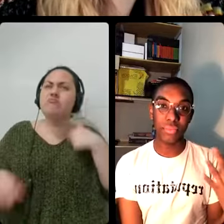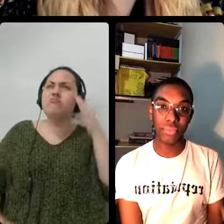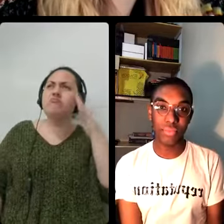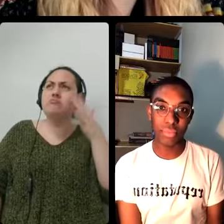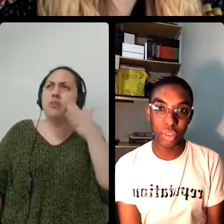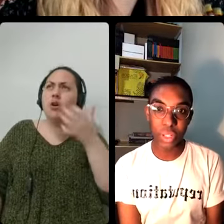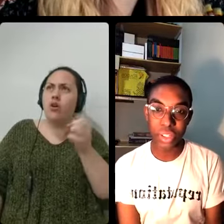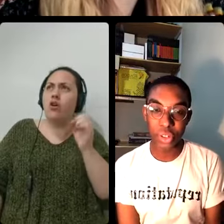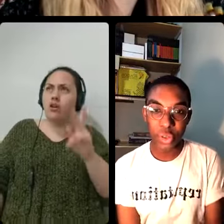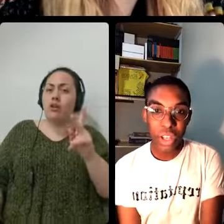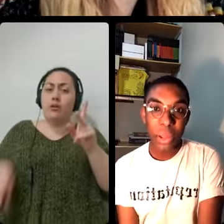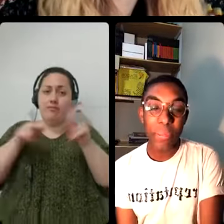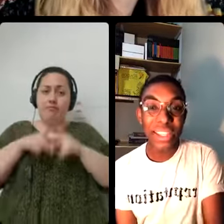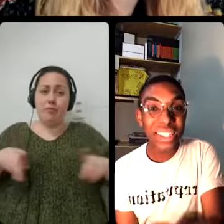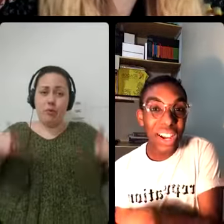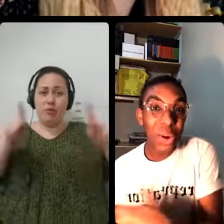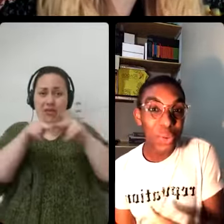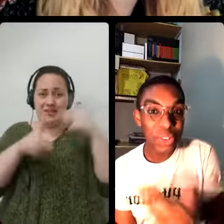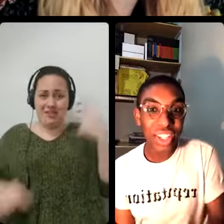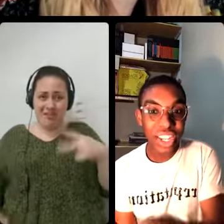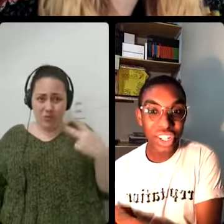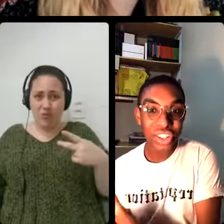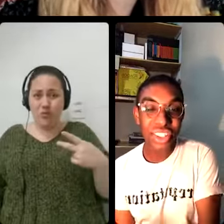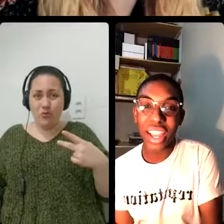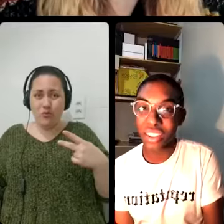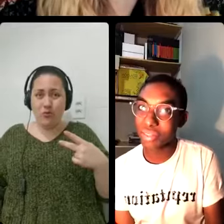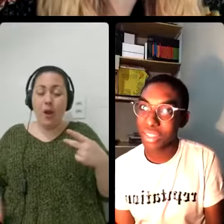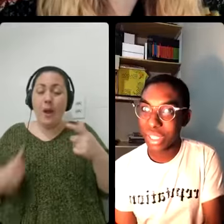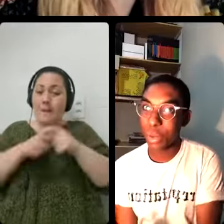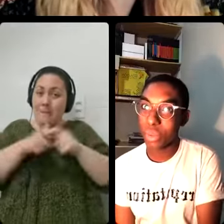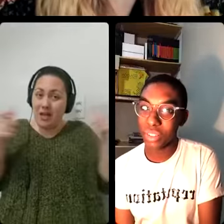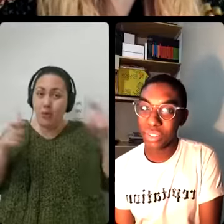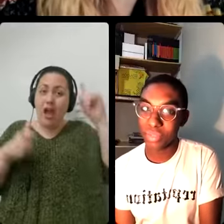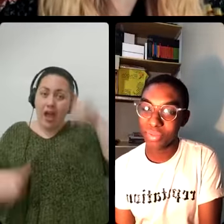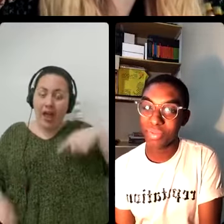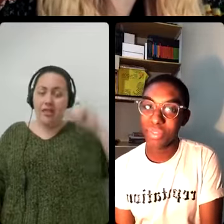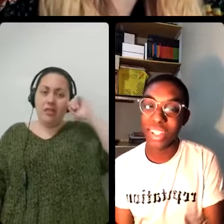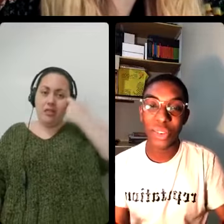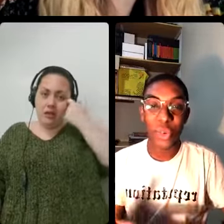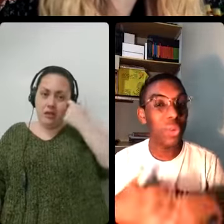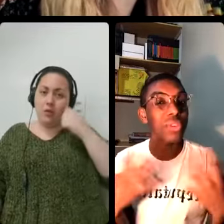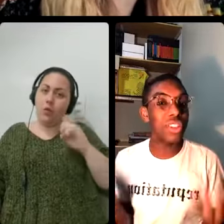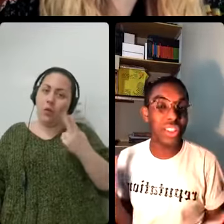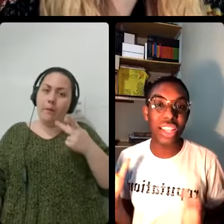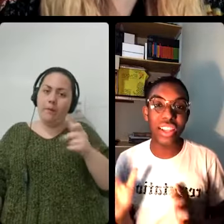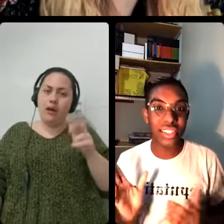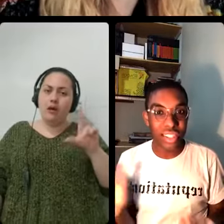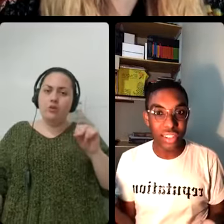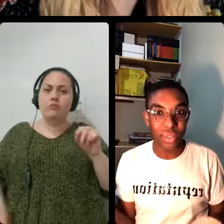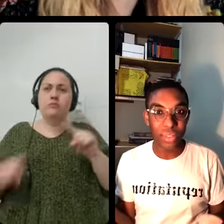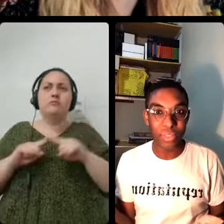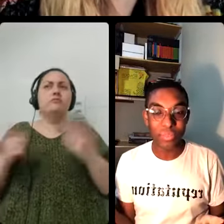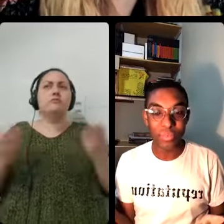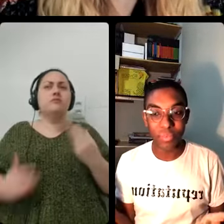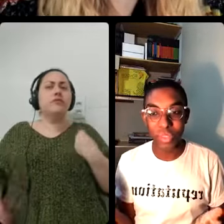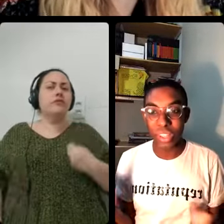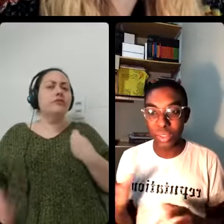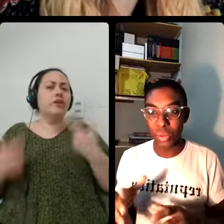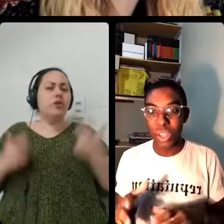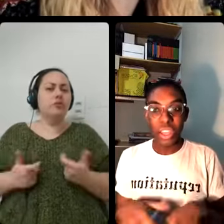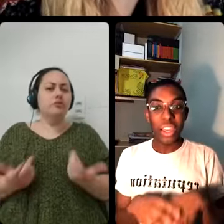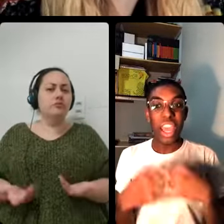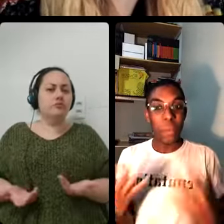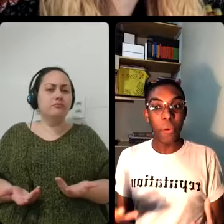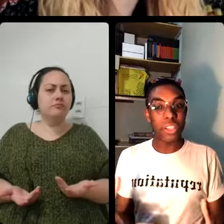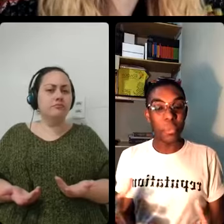população do Brasil, mas aonde que a gente está nesse momento? Né? Onde a gente está inserido? E